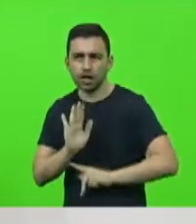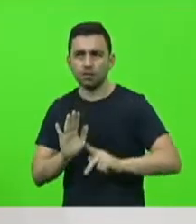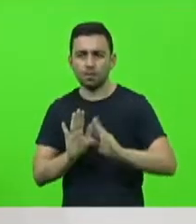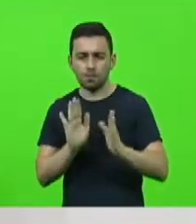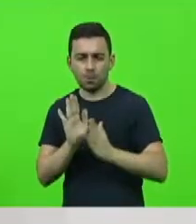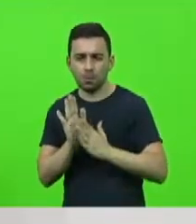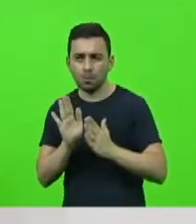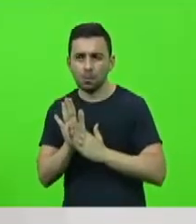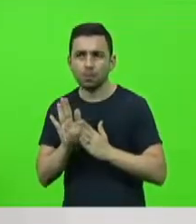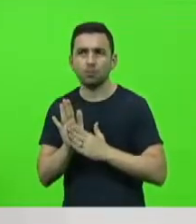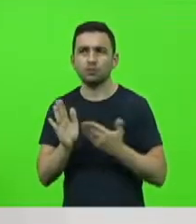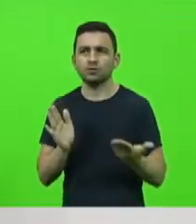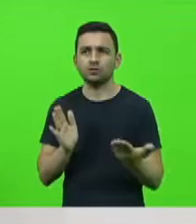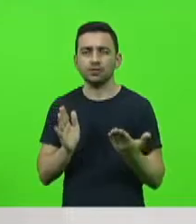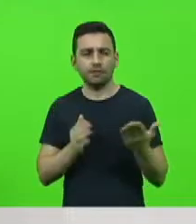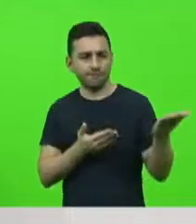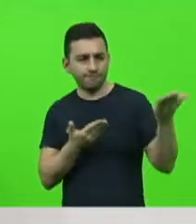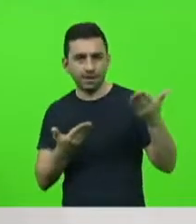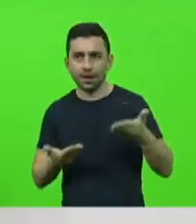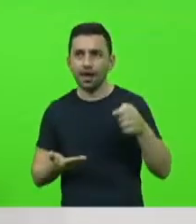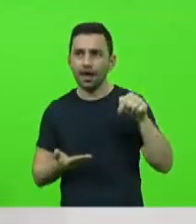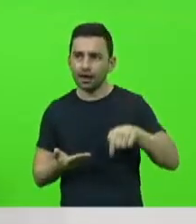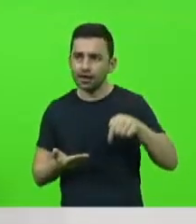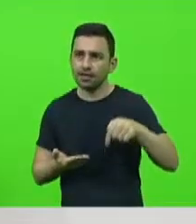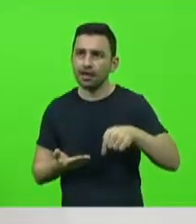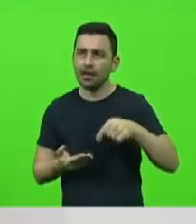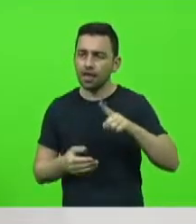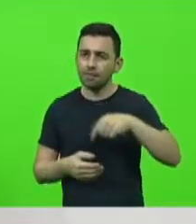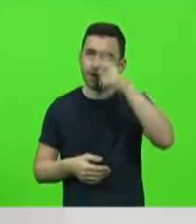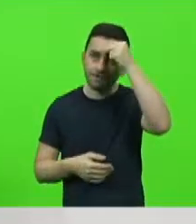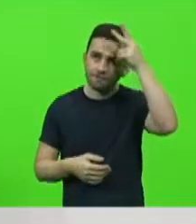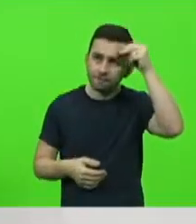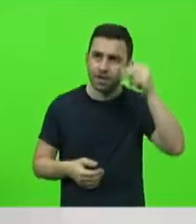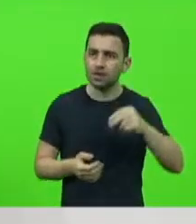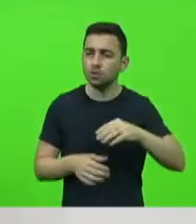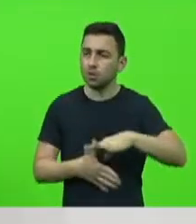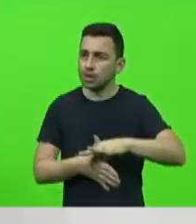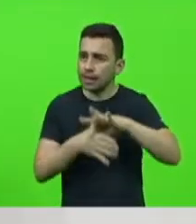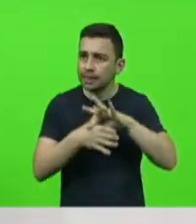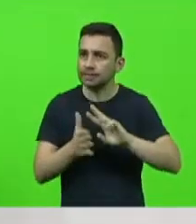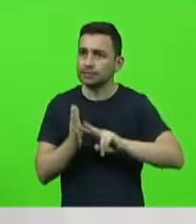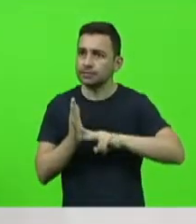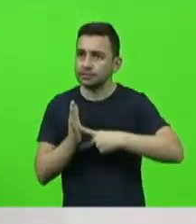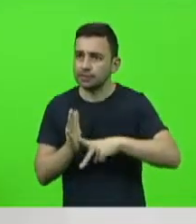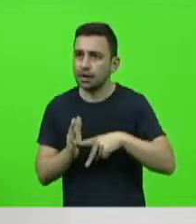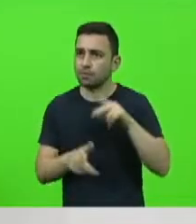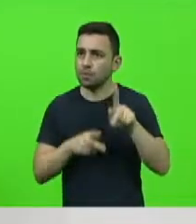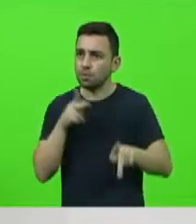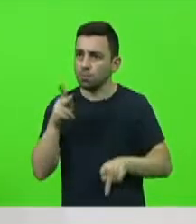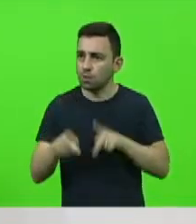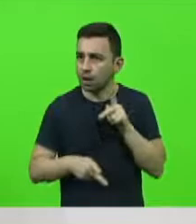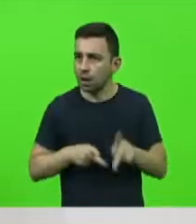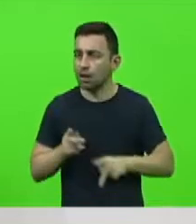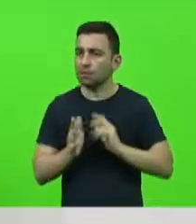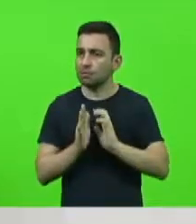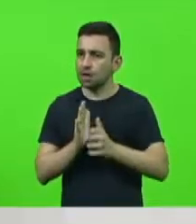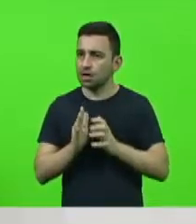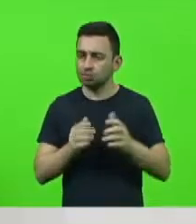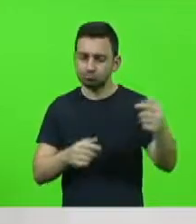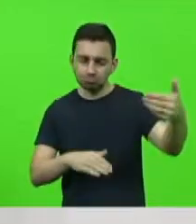Kudilac, vereadores, secretários, lideranças sindicais, lideranças populares, partidárias, no nosso